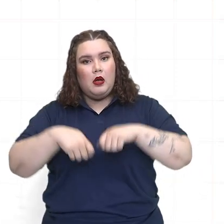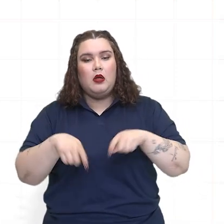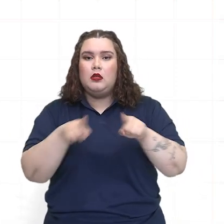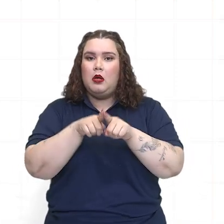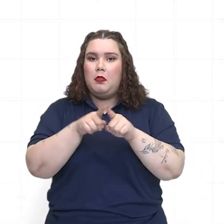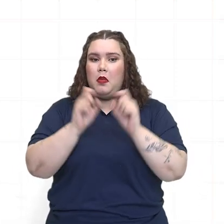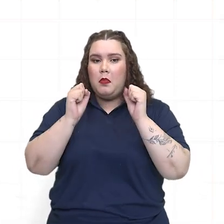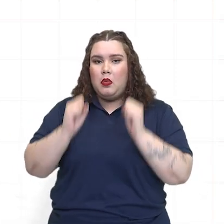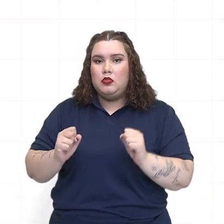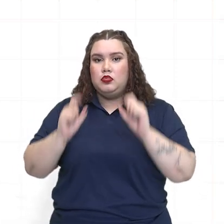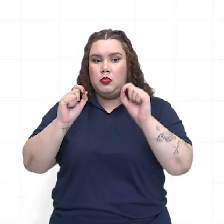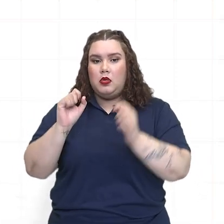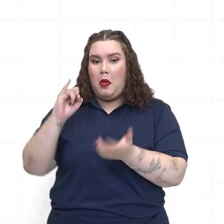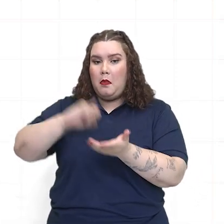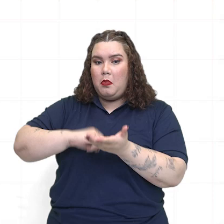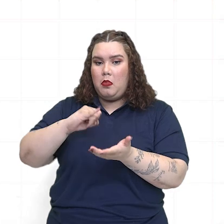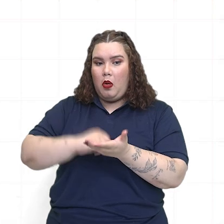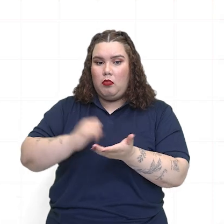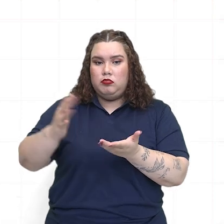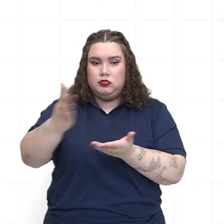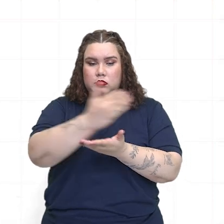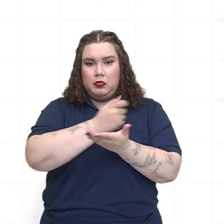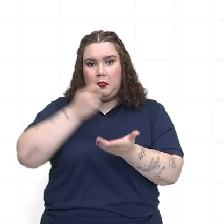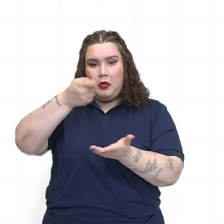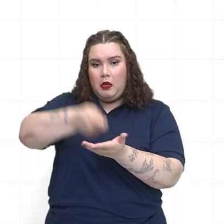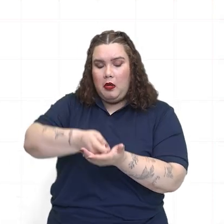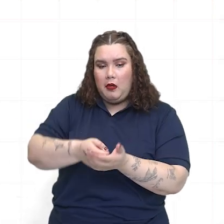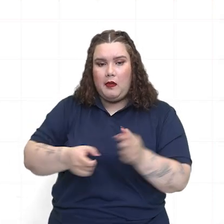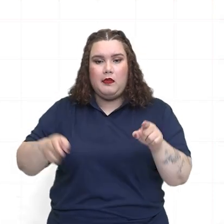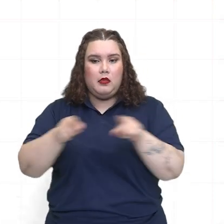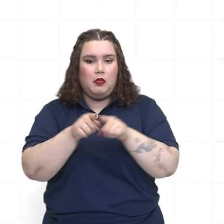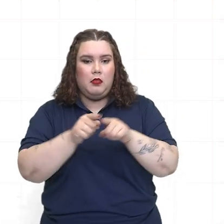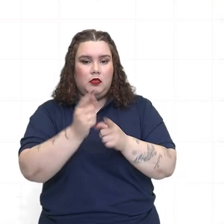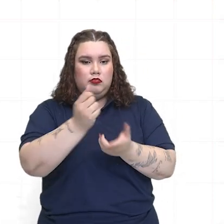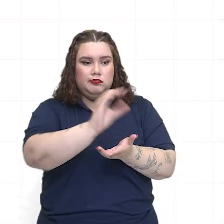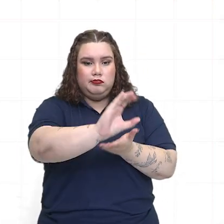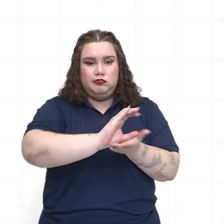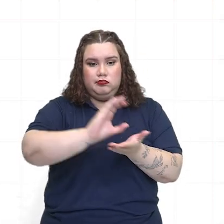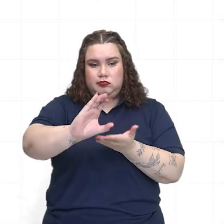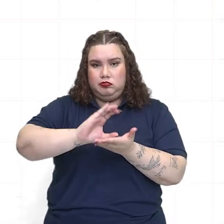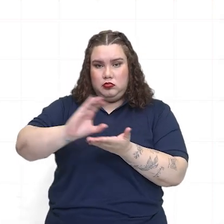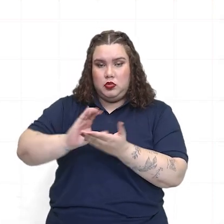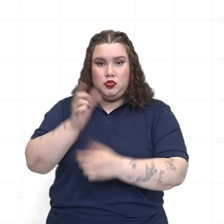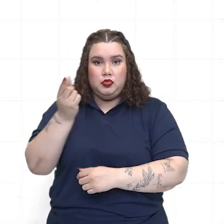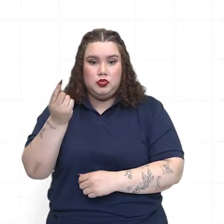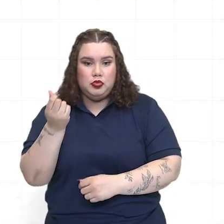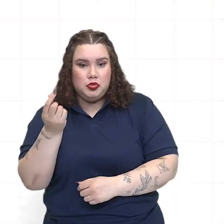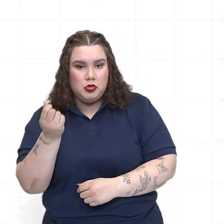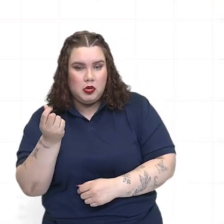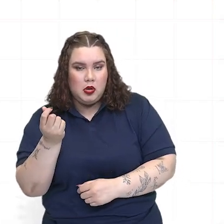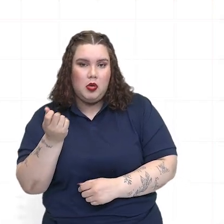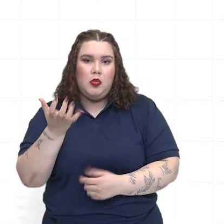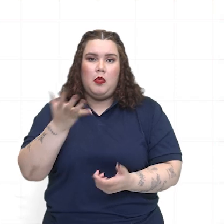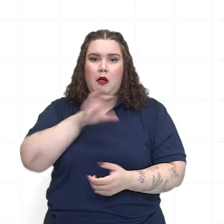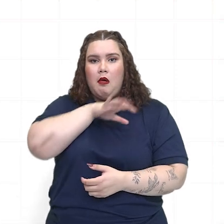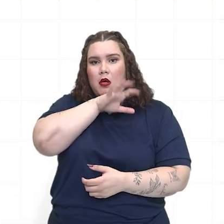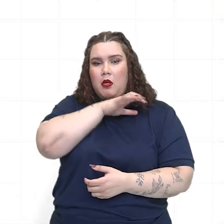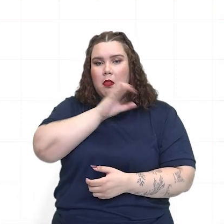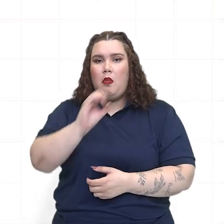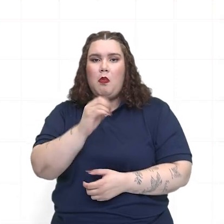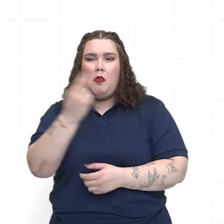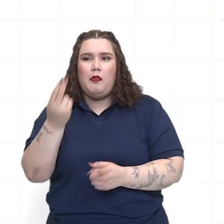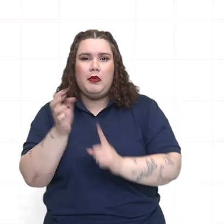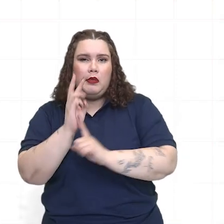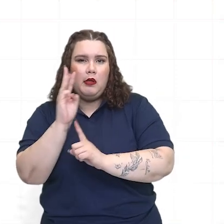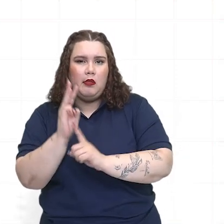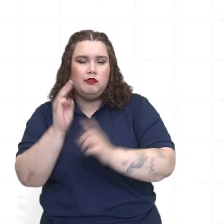cobrar impostos, ocupar cargos ou receber pagamentos em dinheiro, gado ou cereais.